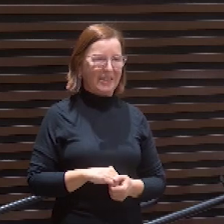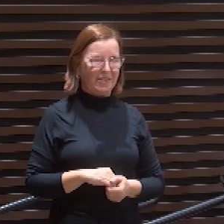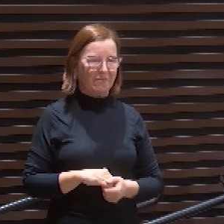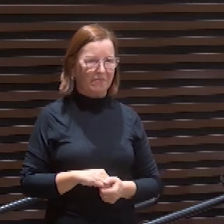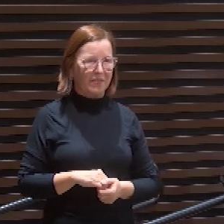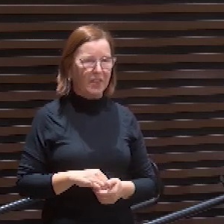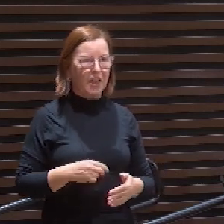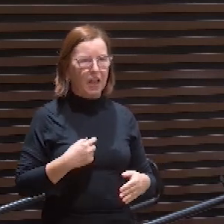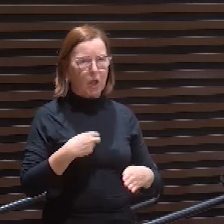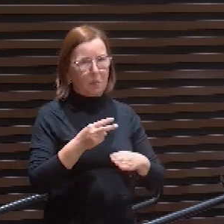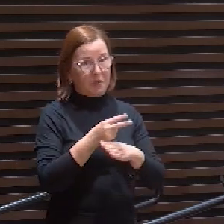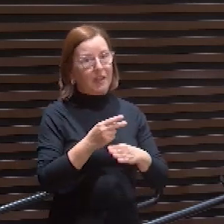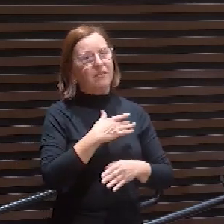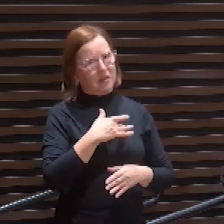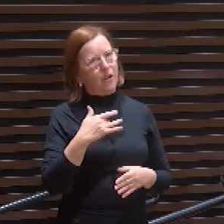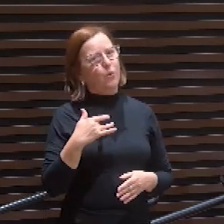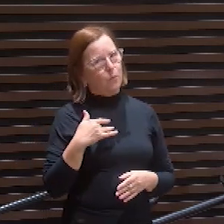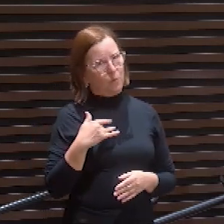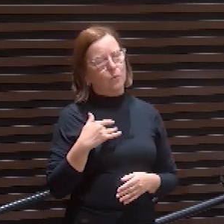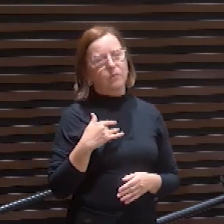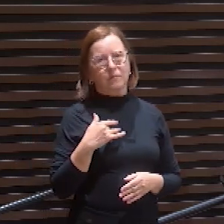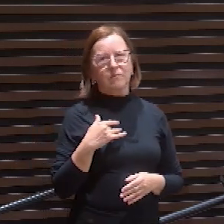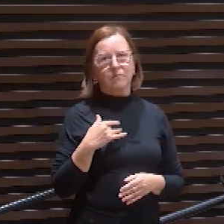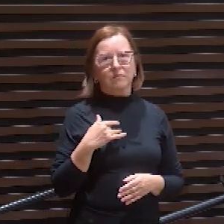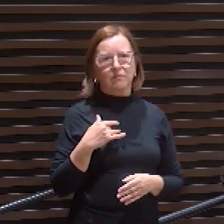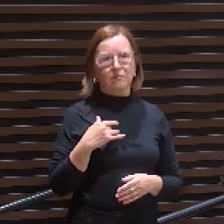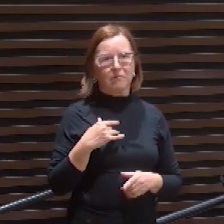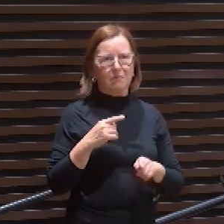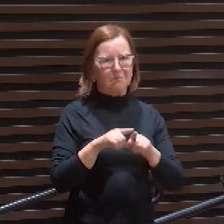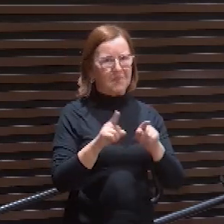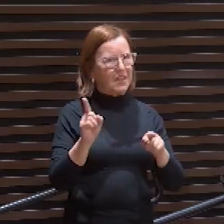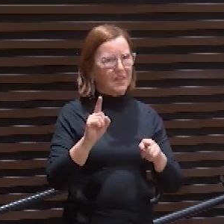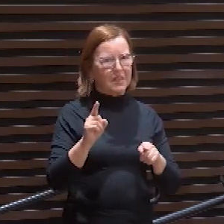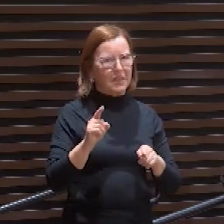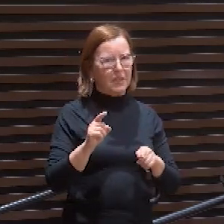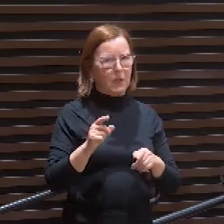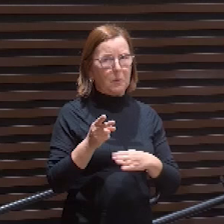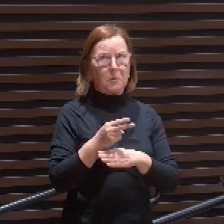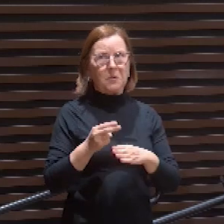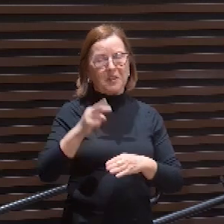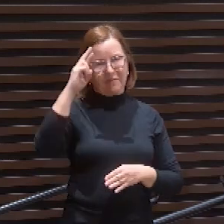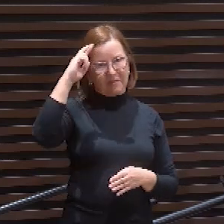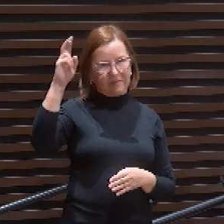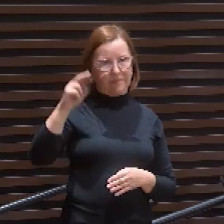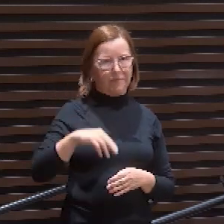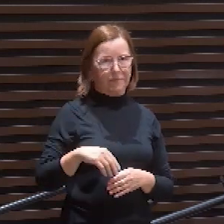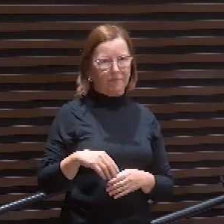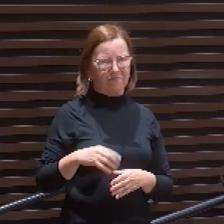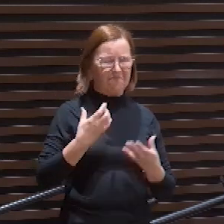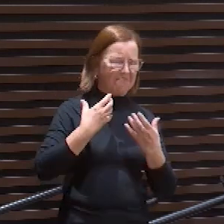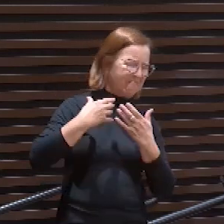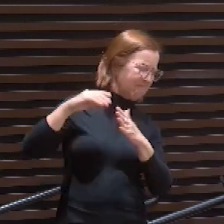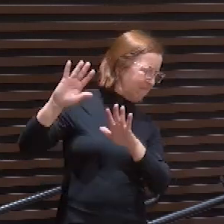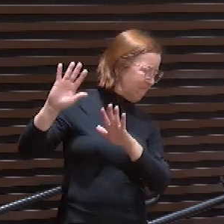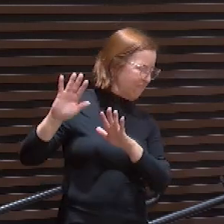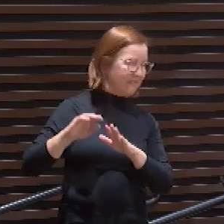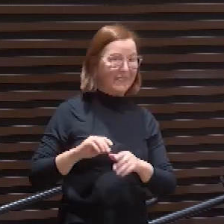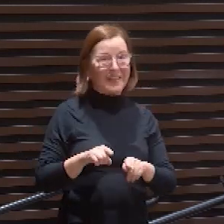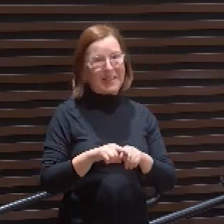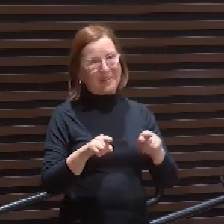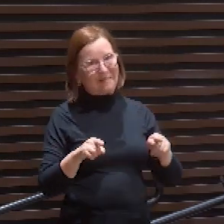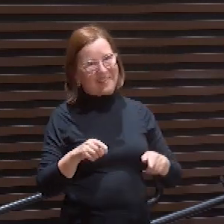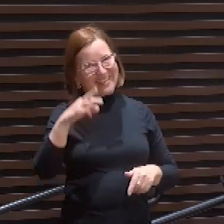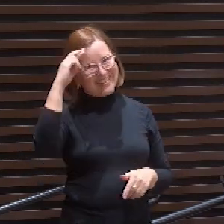Eu buscava até saúde, mas não a ele. E eu não o queria, mas ele